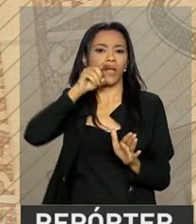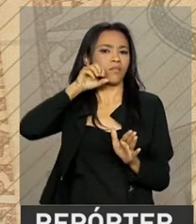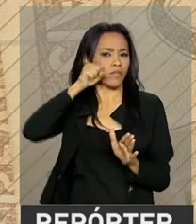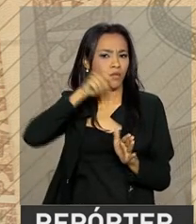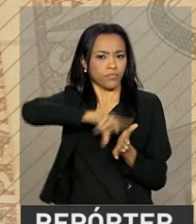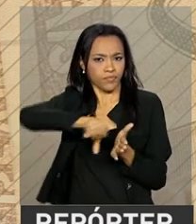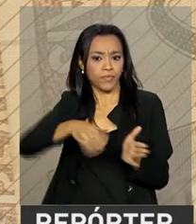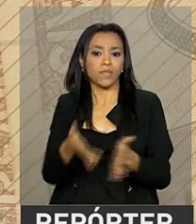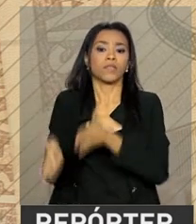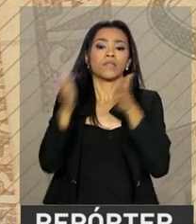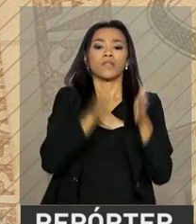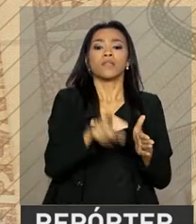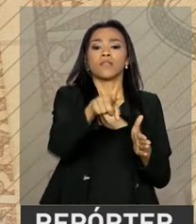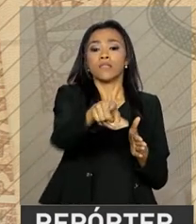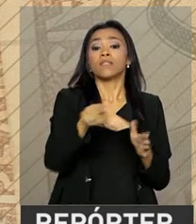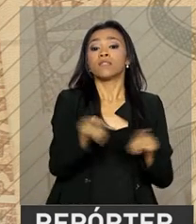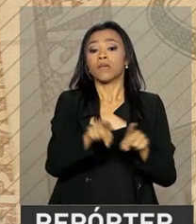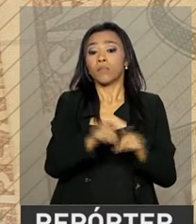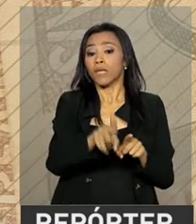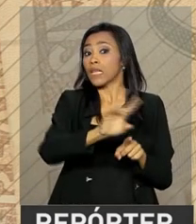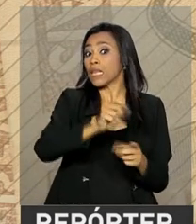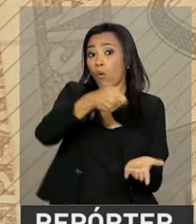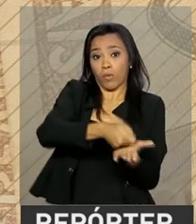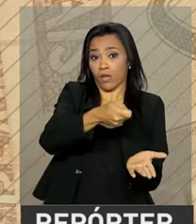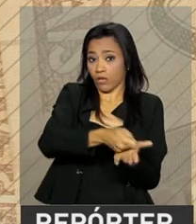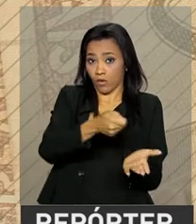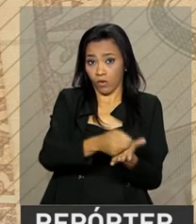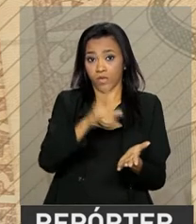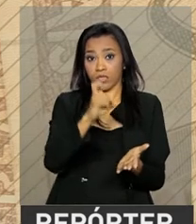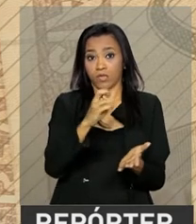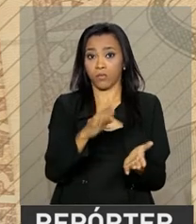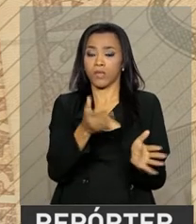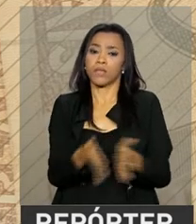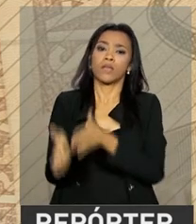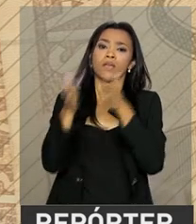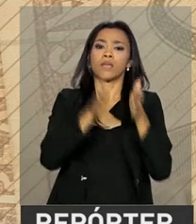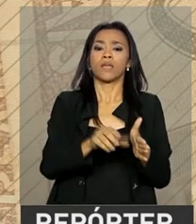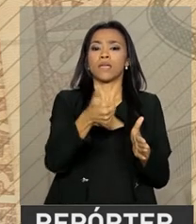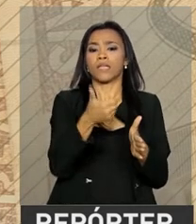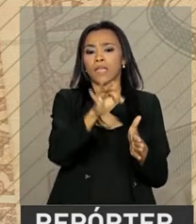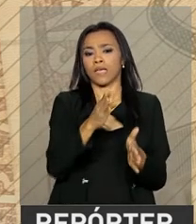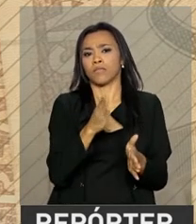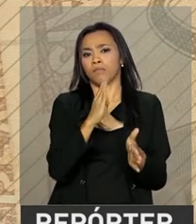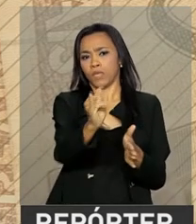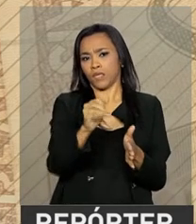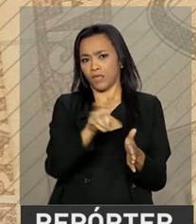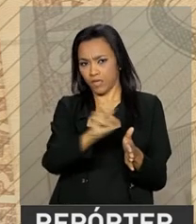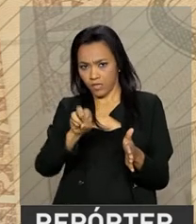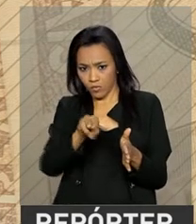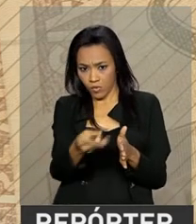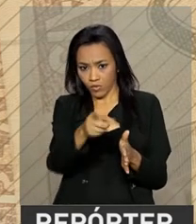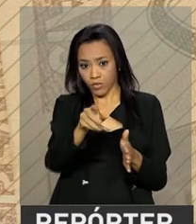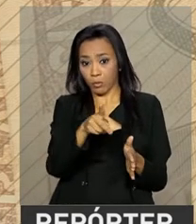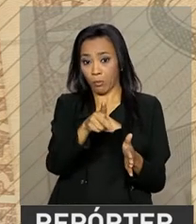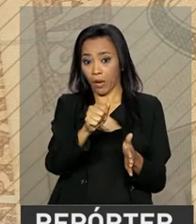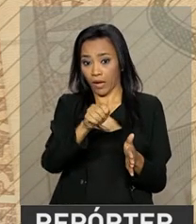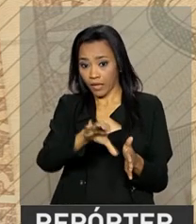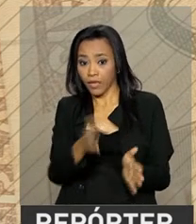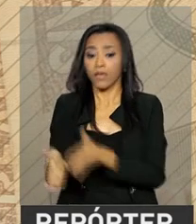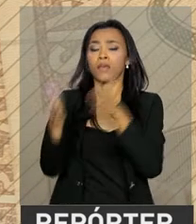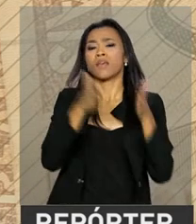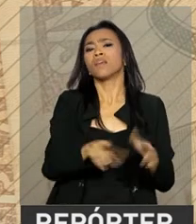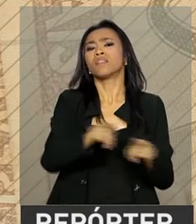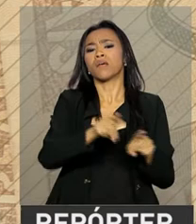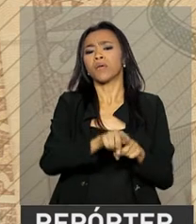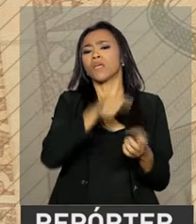e meio de reais sobre as emendas não obrigatórias 10 bilhões e meio de reais no pac e 580 milhões de